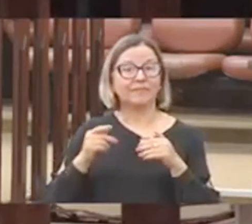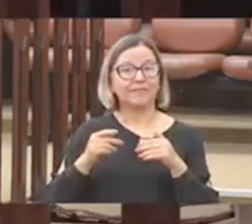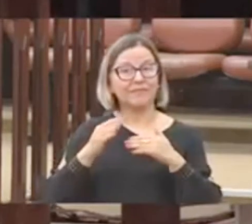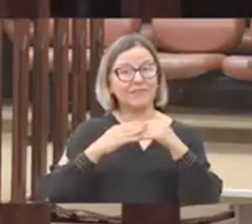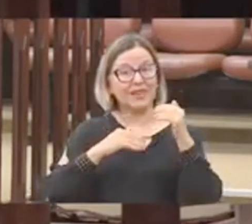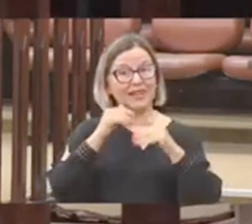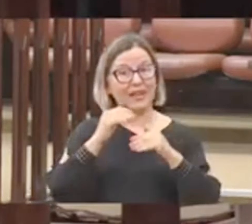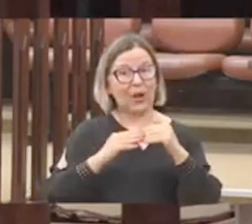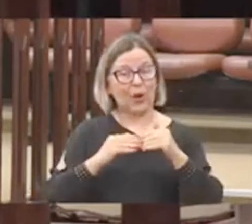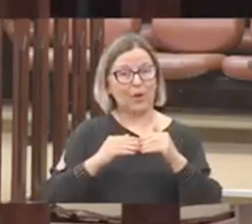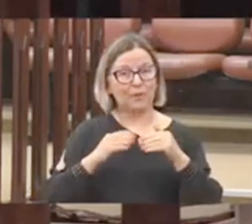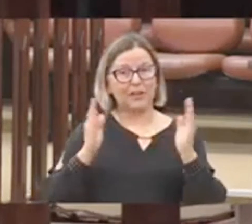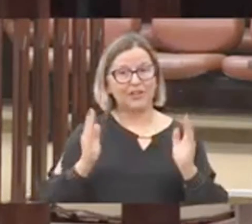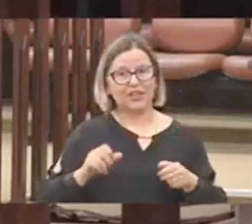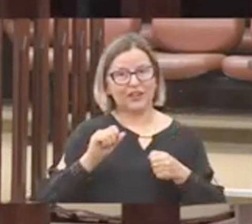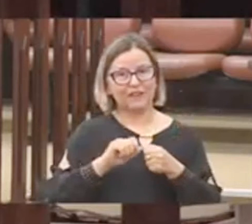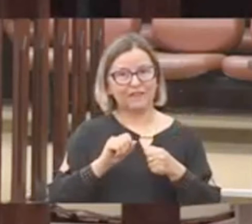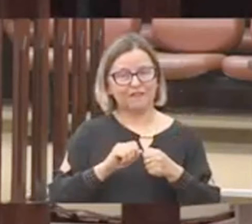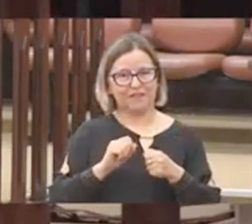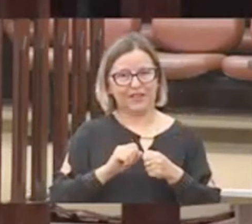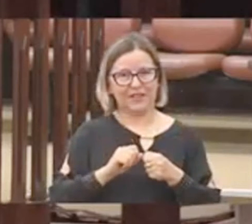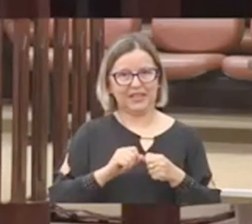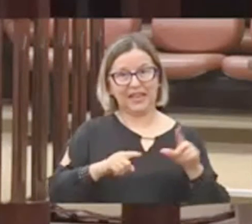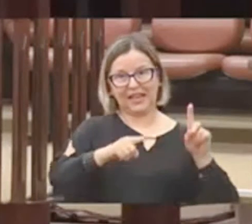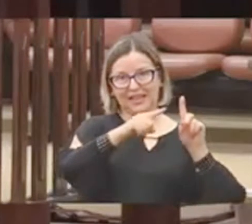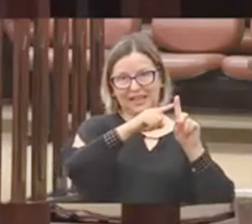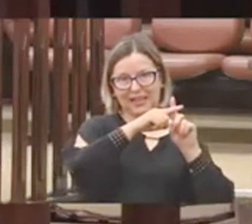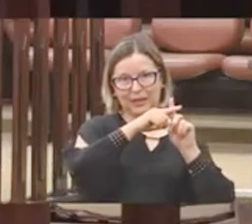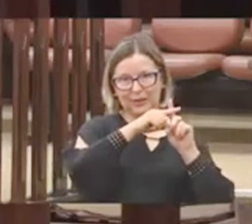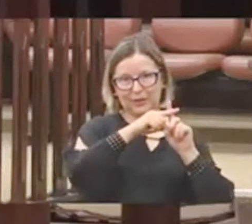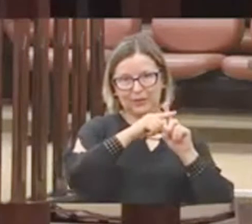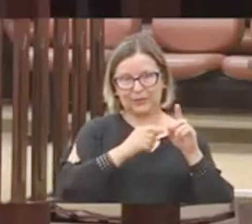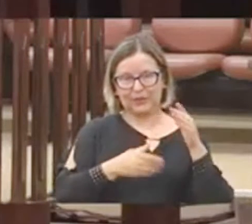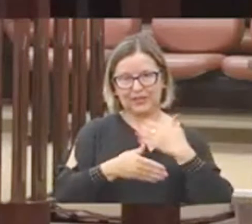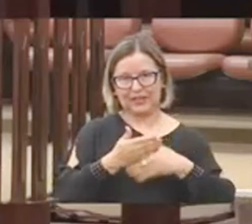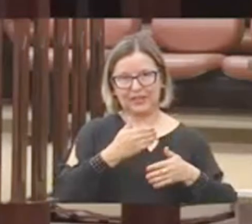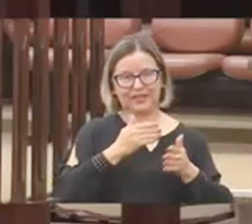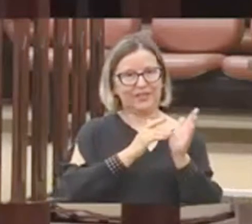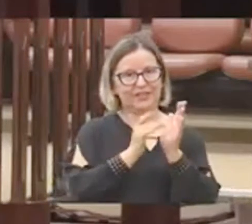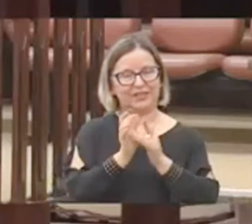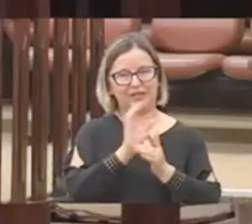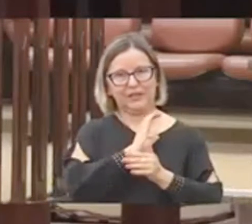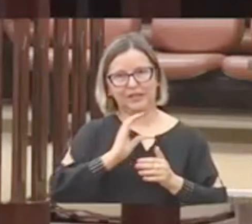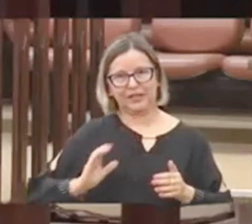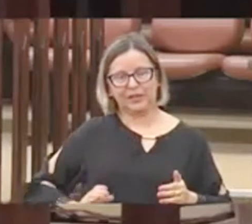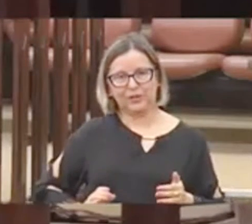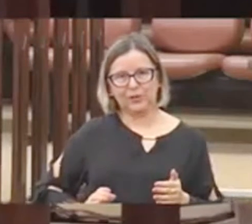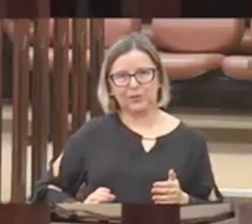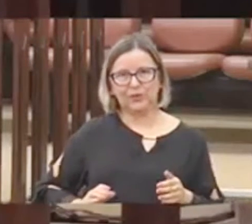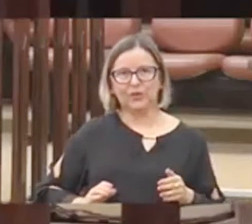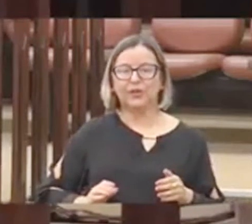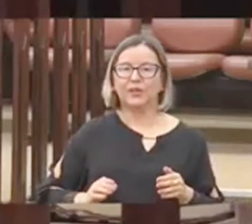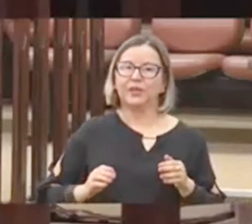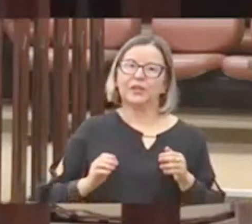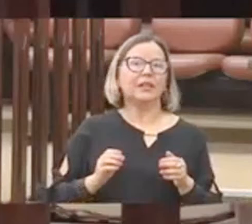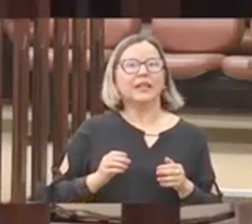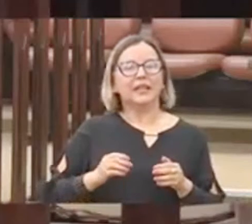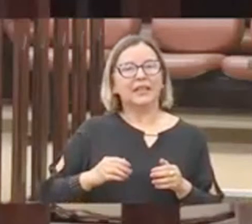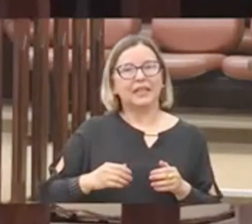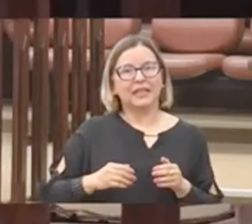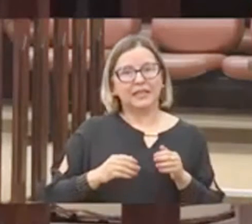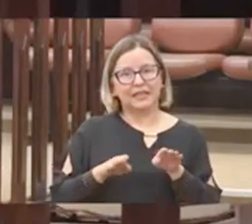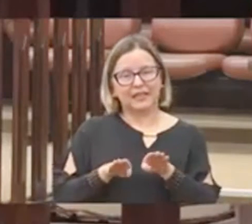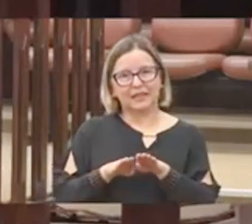por Jesus Cristo e a aplicação desta obra pelo Espírito Santo é semelhante